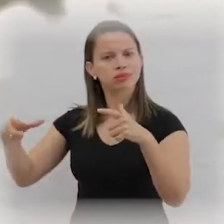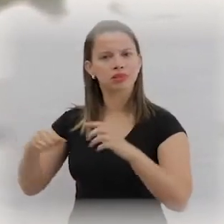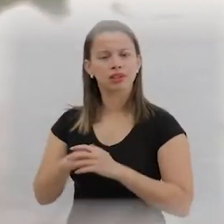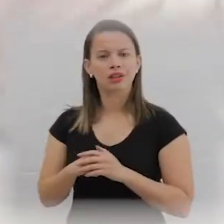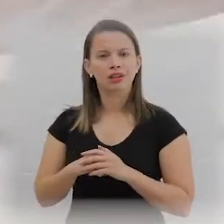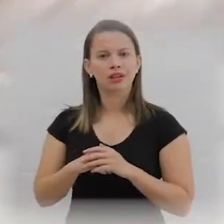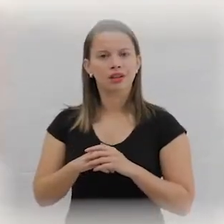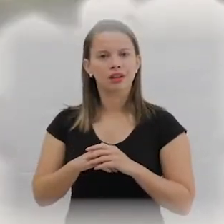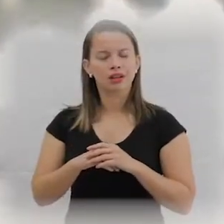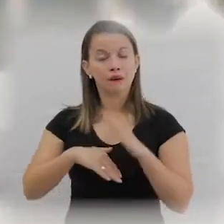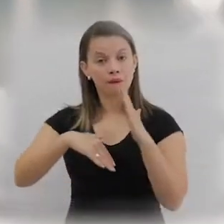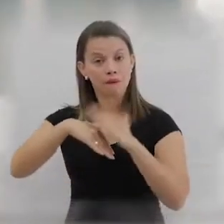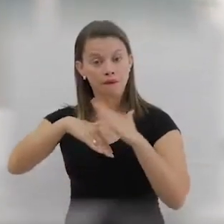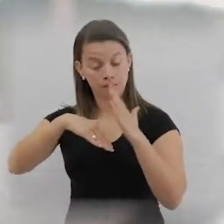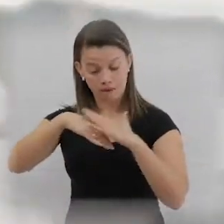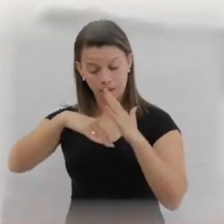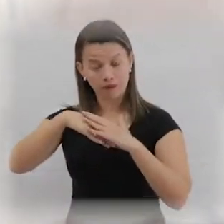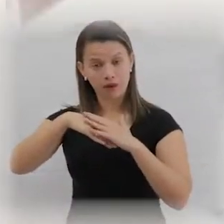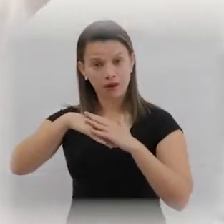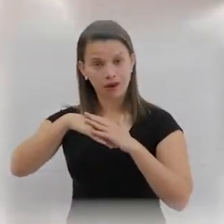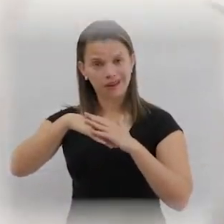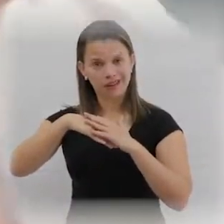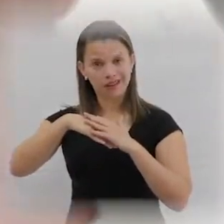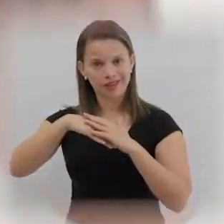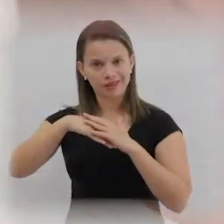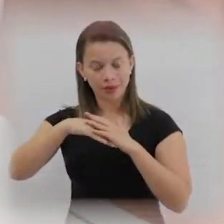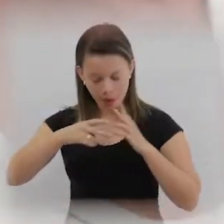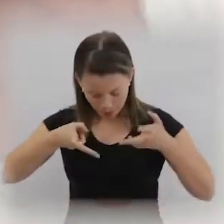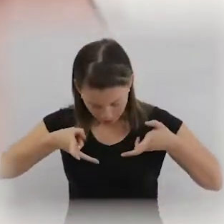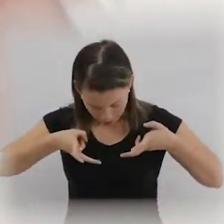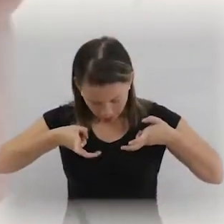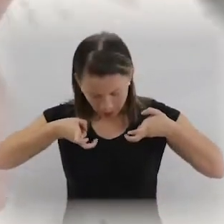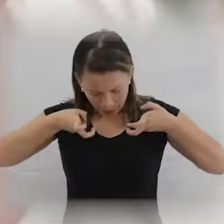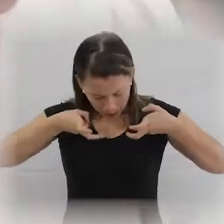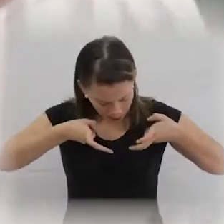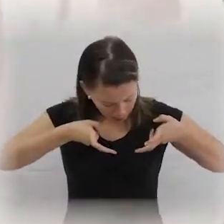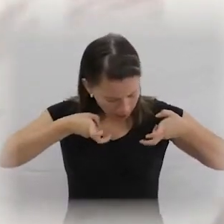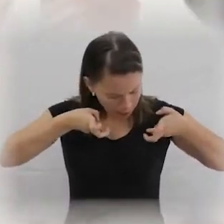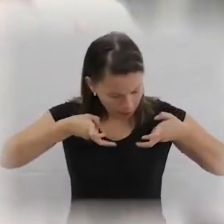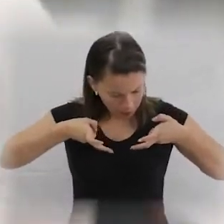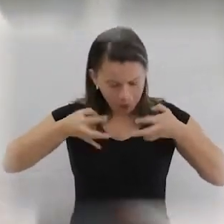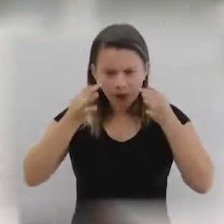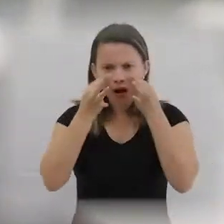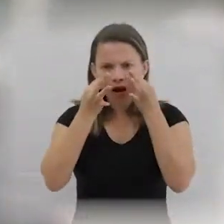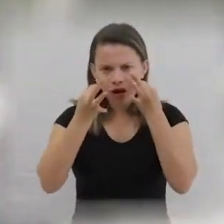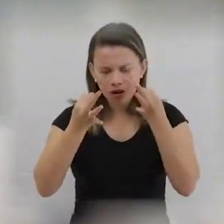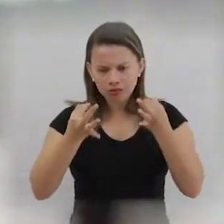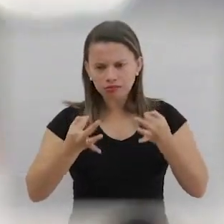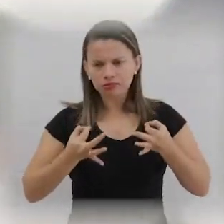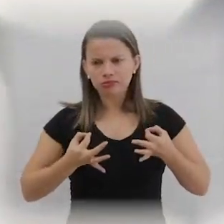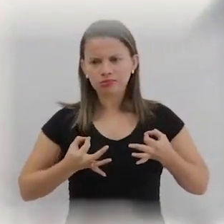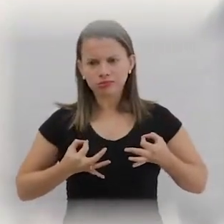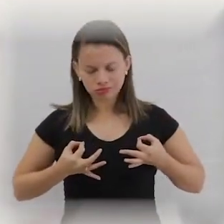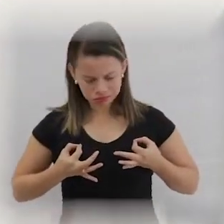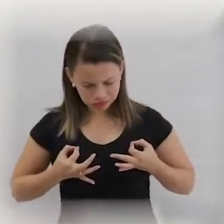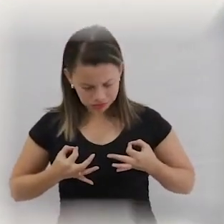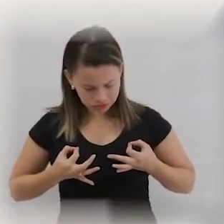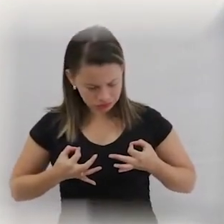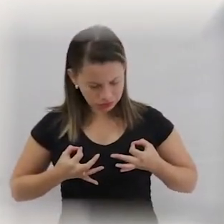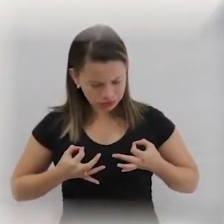alguma coisa, eles ficam mais atentos com ele